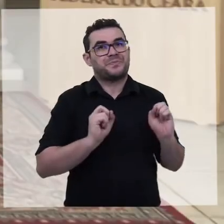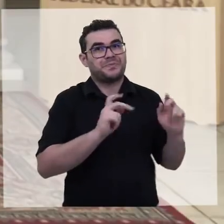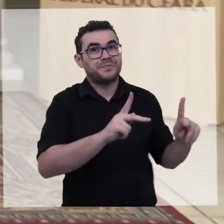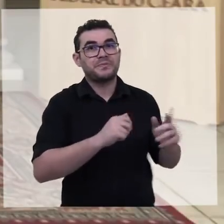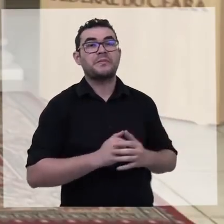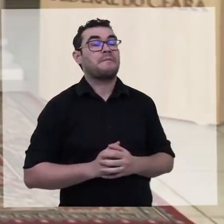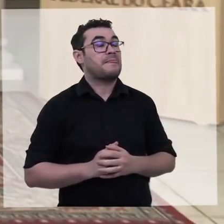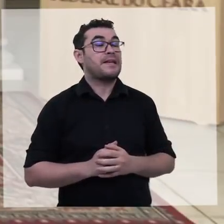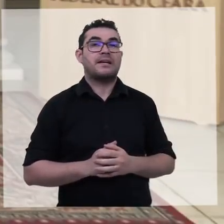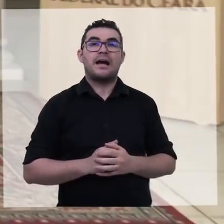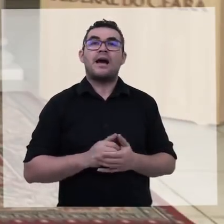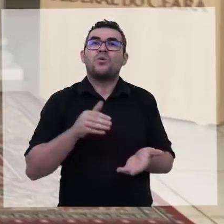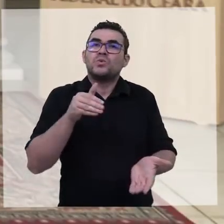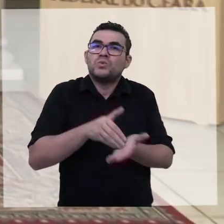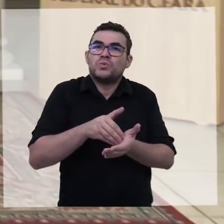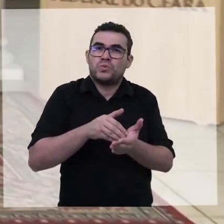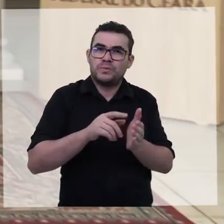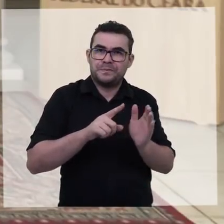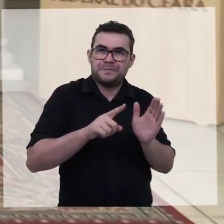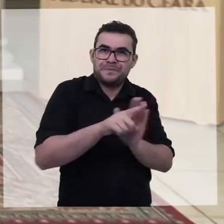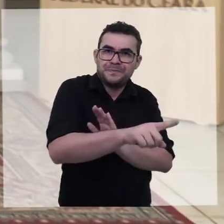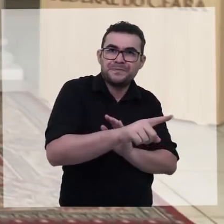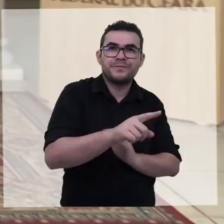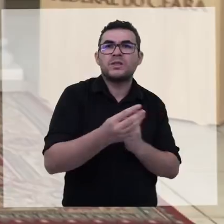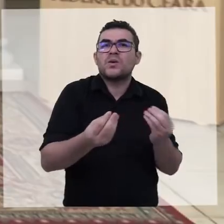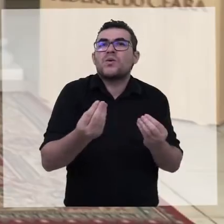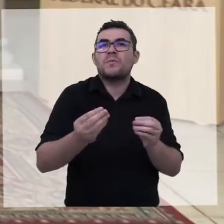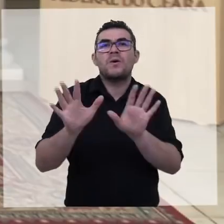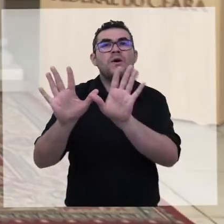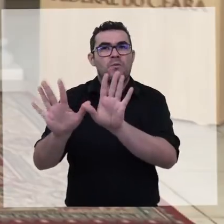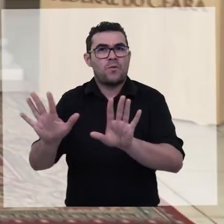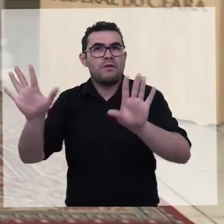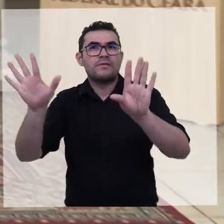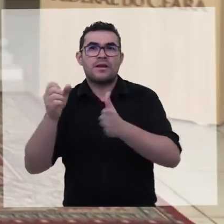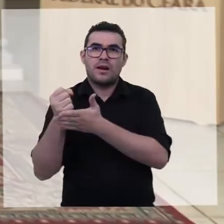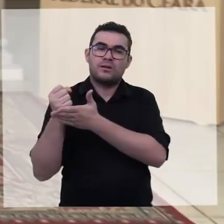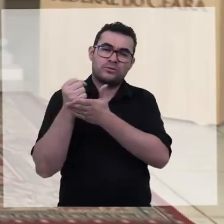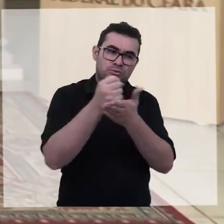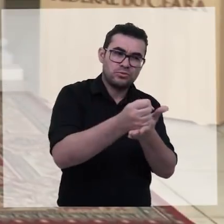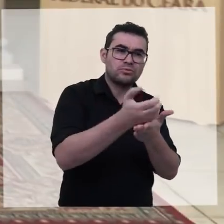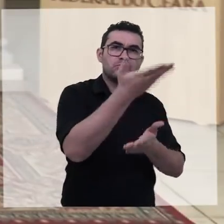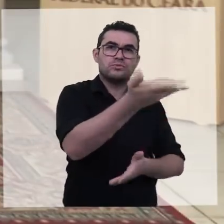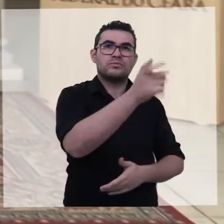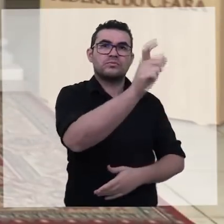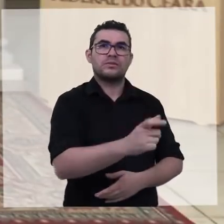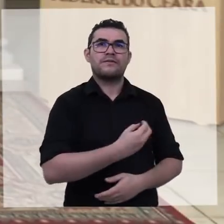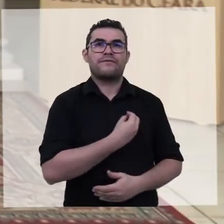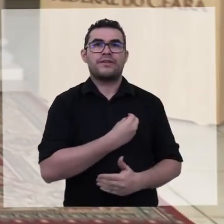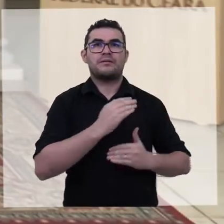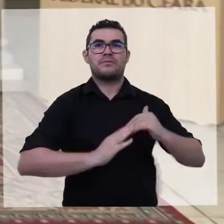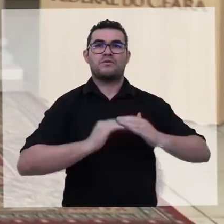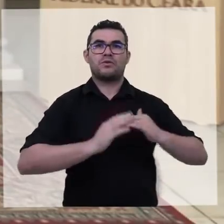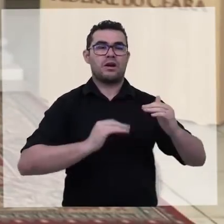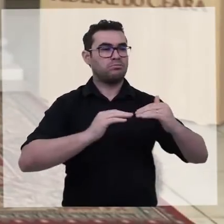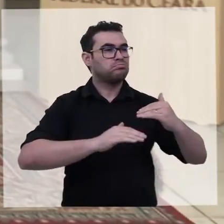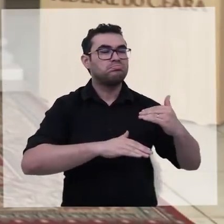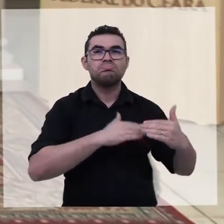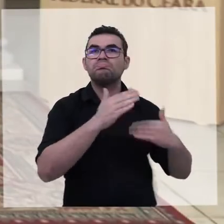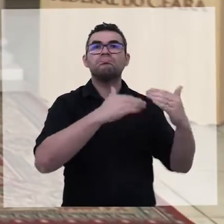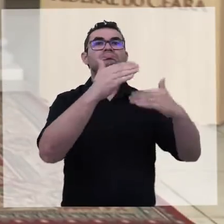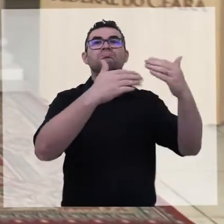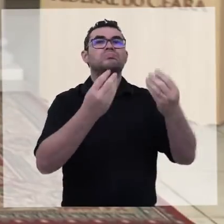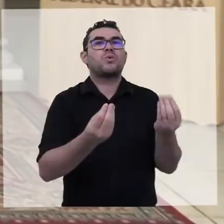certo. Professora, e a gente sempre finaliza o programa com uma pergunta que é como é que a universidade contribuiu, como é que a UFC contribuiu para a